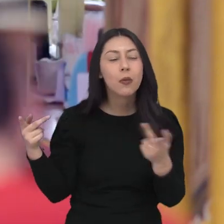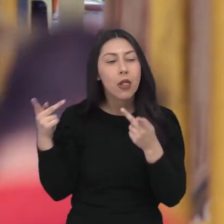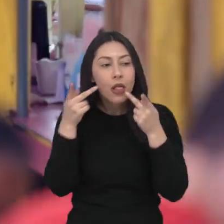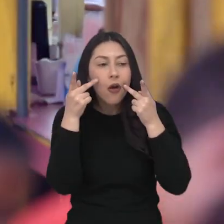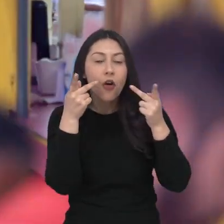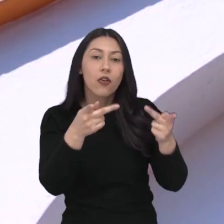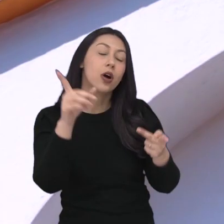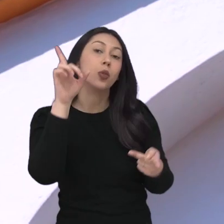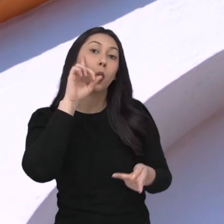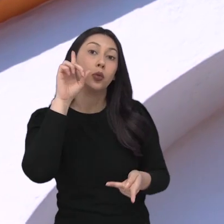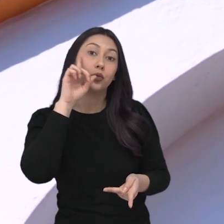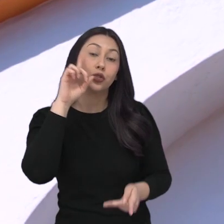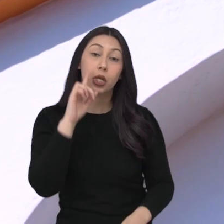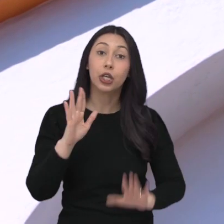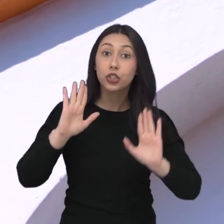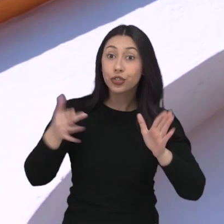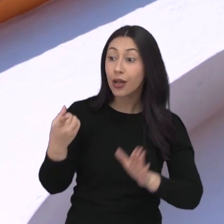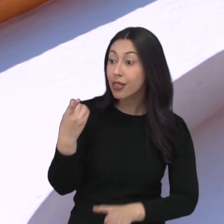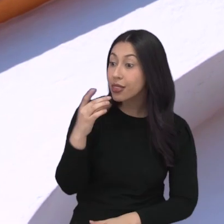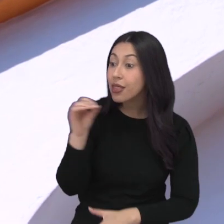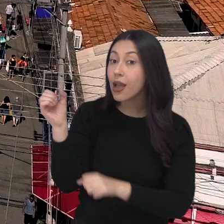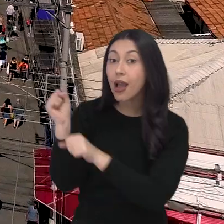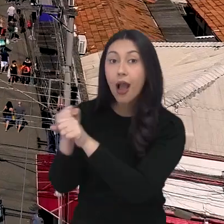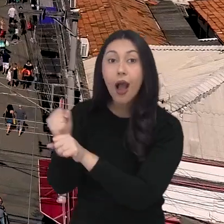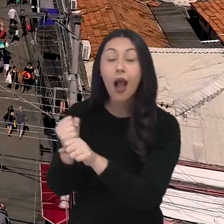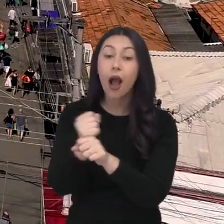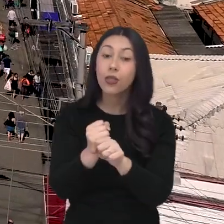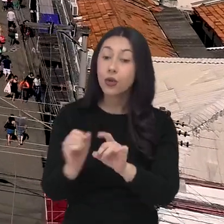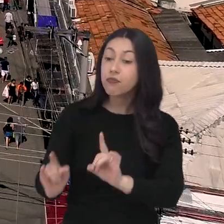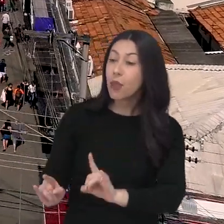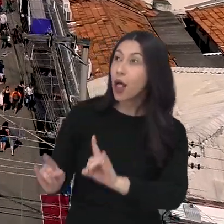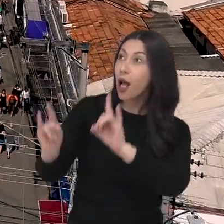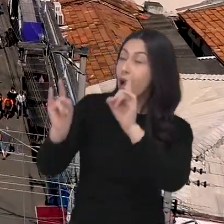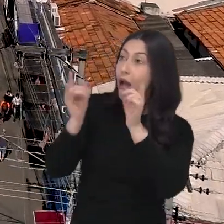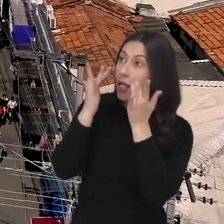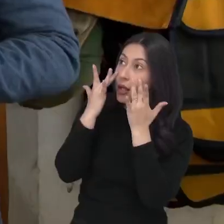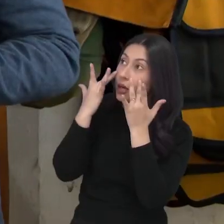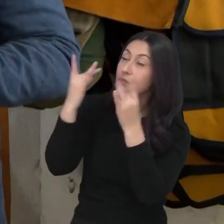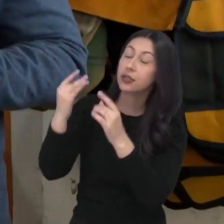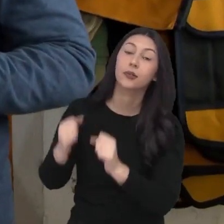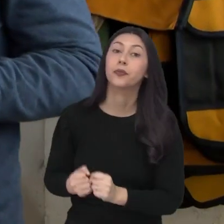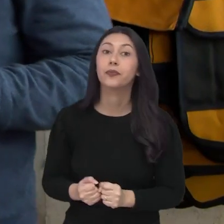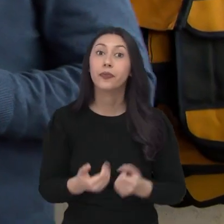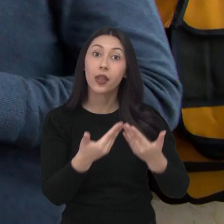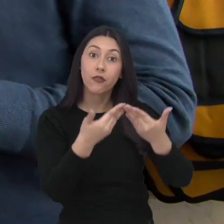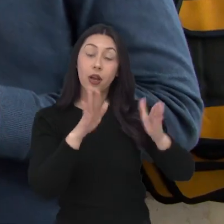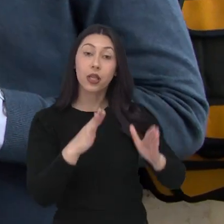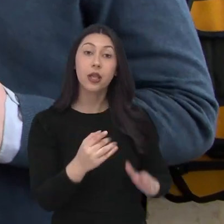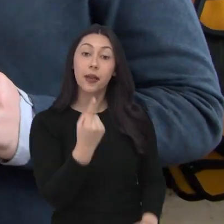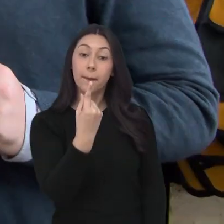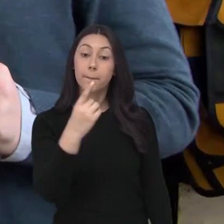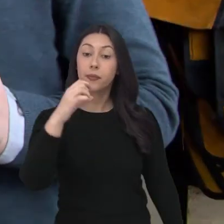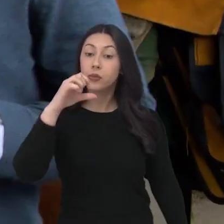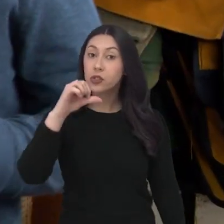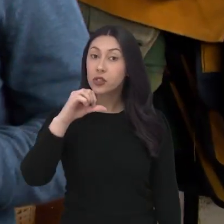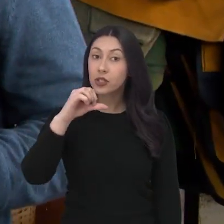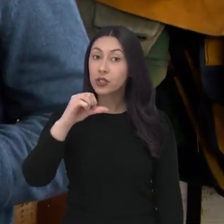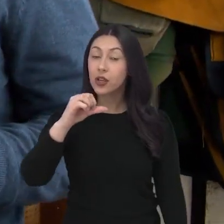os dias. Depois de mais de 100 anos de história, a arquitetura chama atenção. O Mercadão foi inaugurado